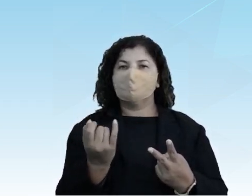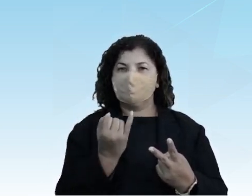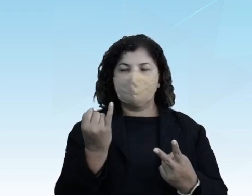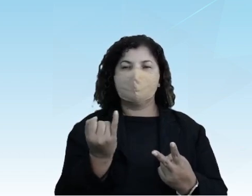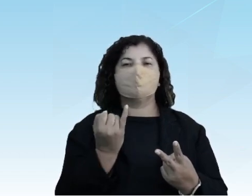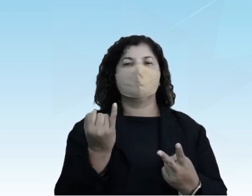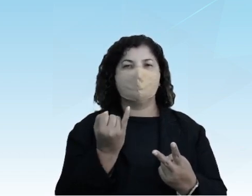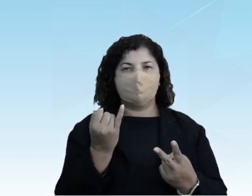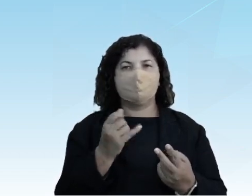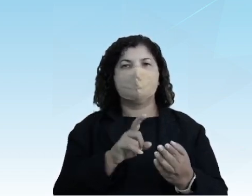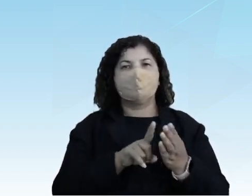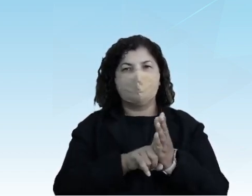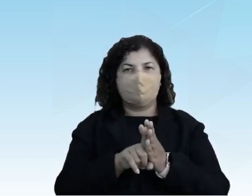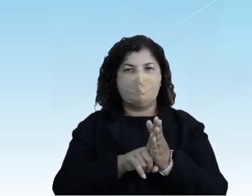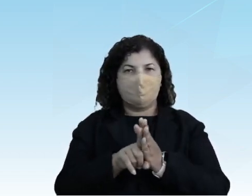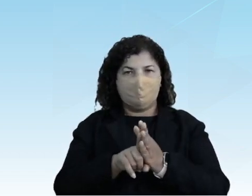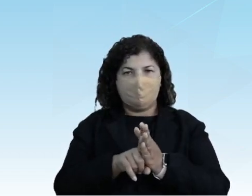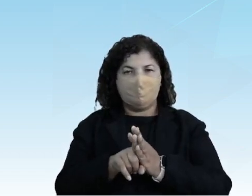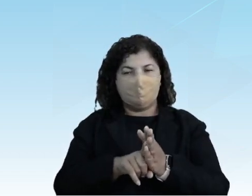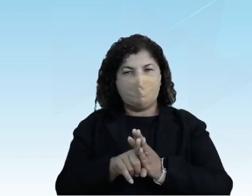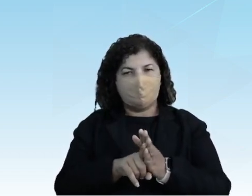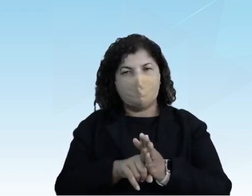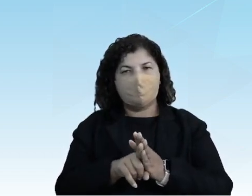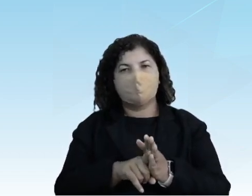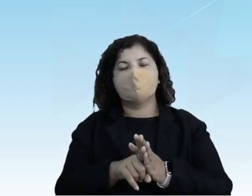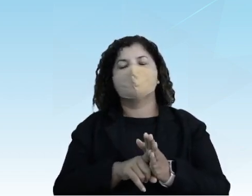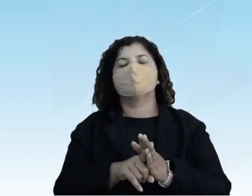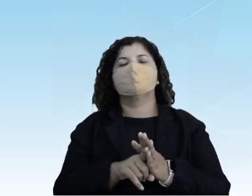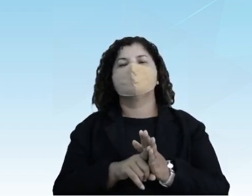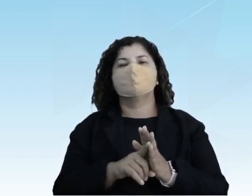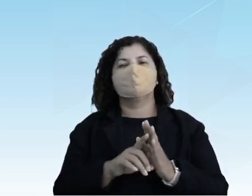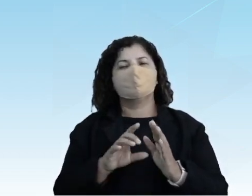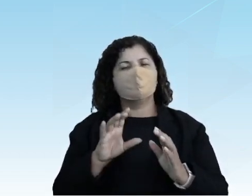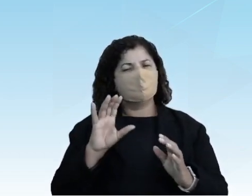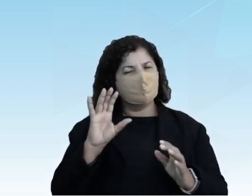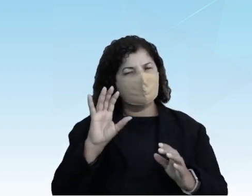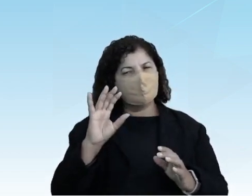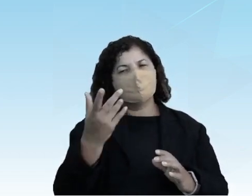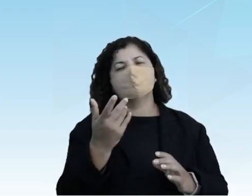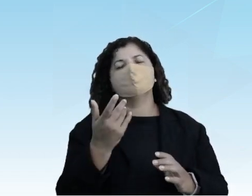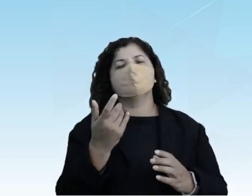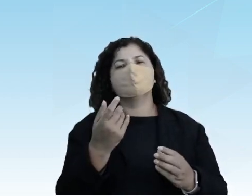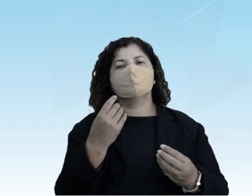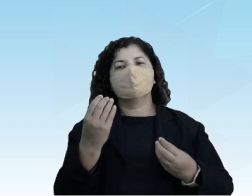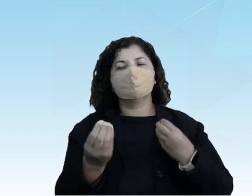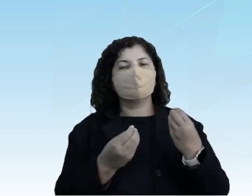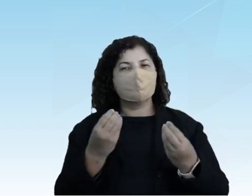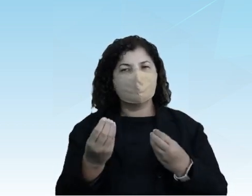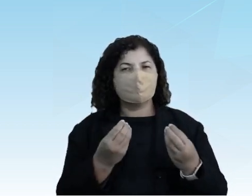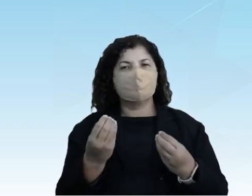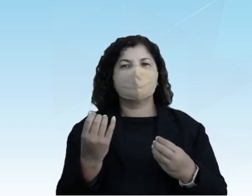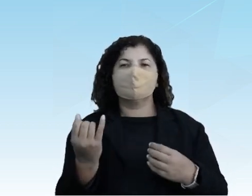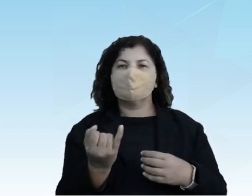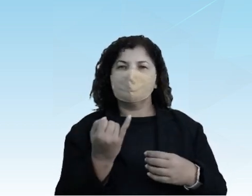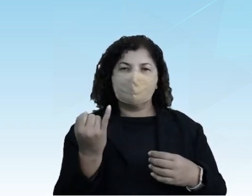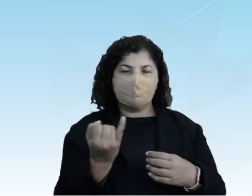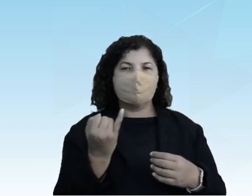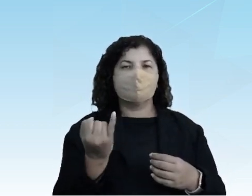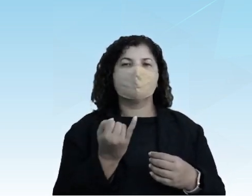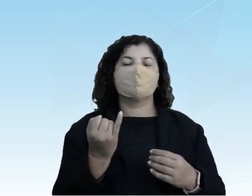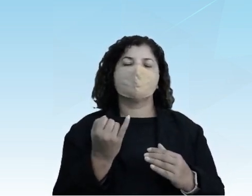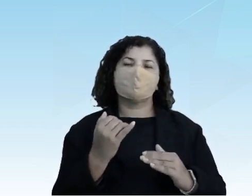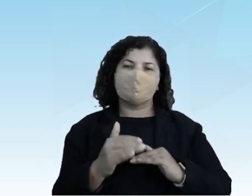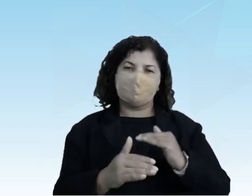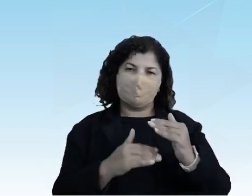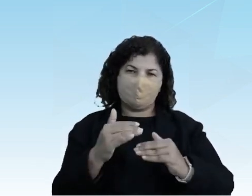tiveram grande participação, foram decisivos, relevantes, não é isso, para a construção